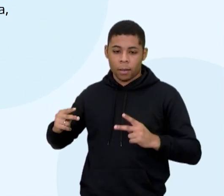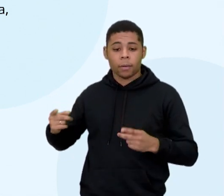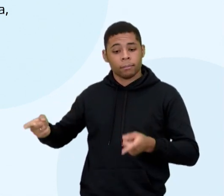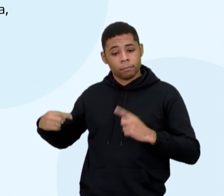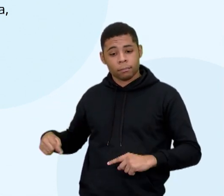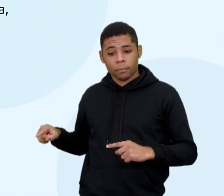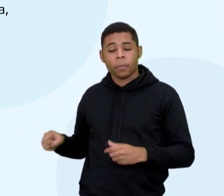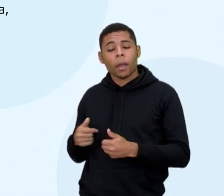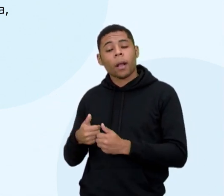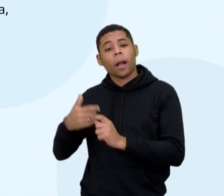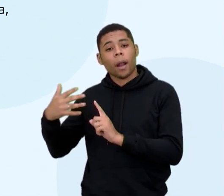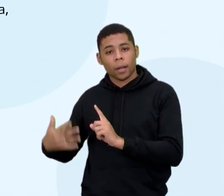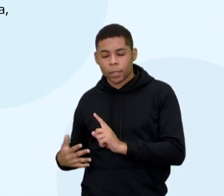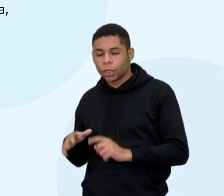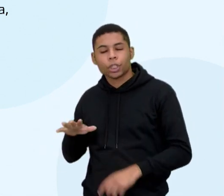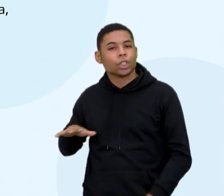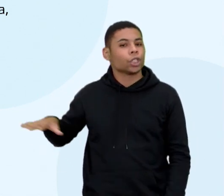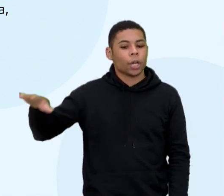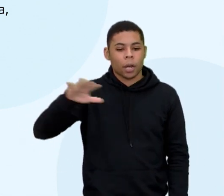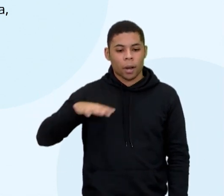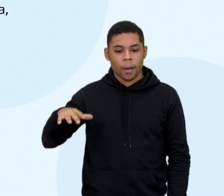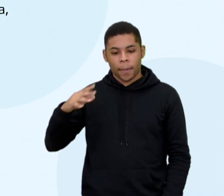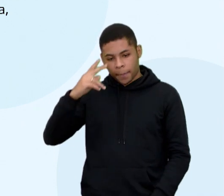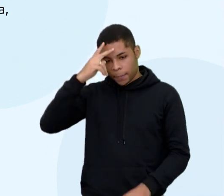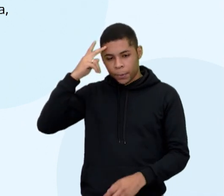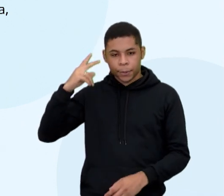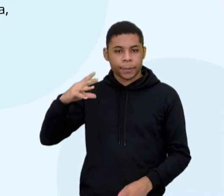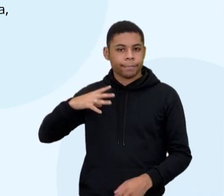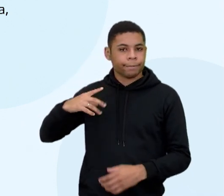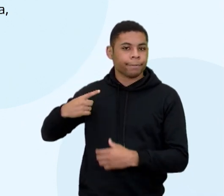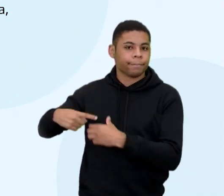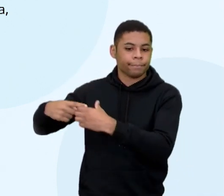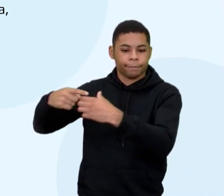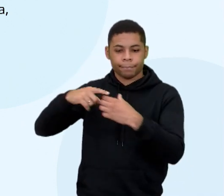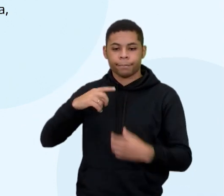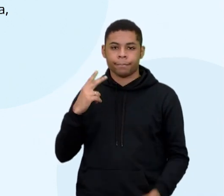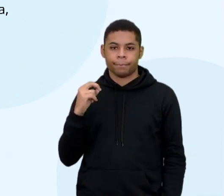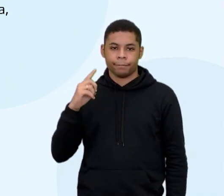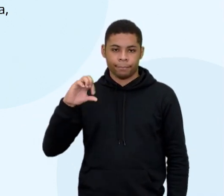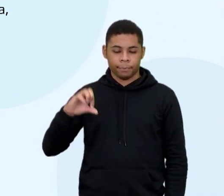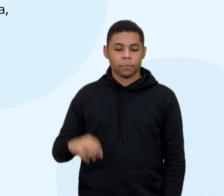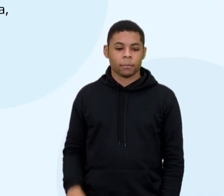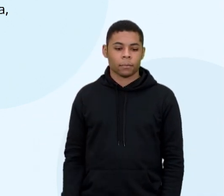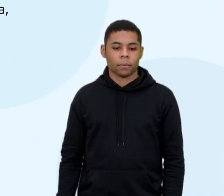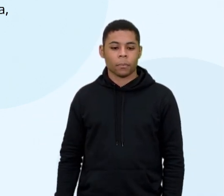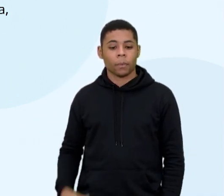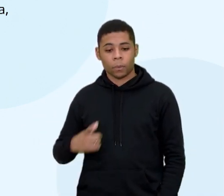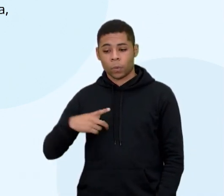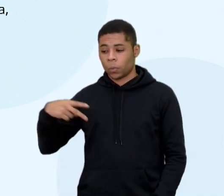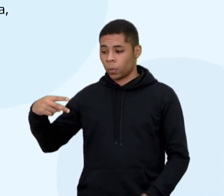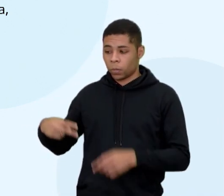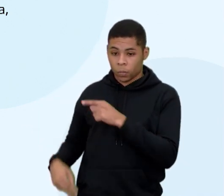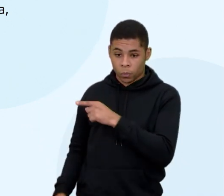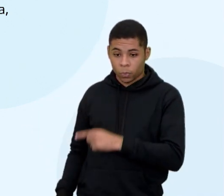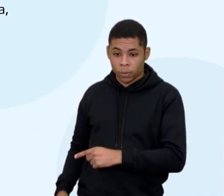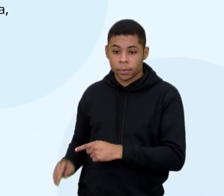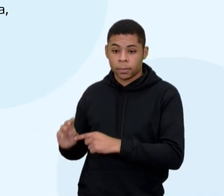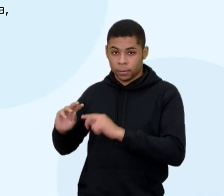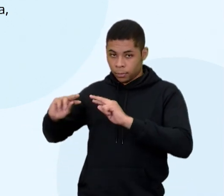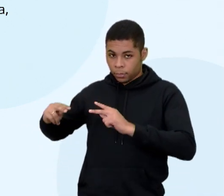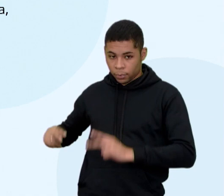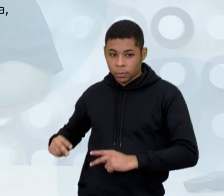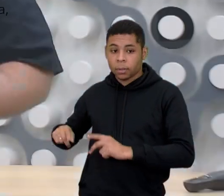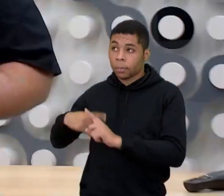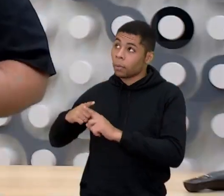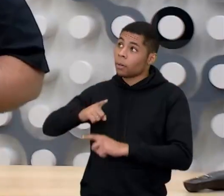gerais dos domicílios e dos moradores em 2019. Então temos 2 links aí também, além desse vídeo e